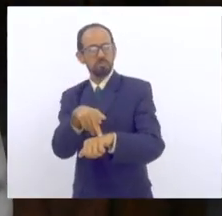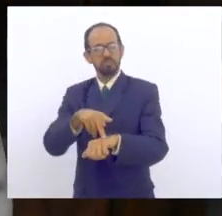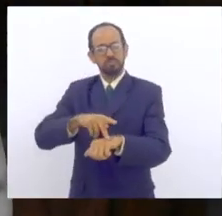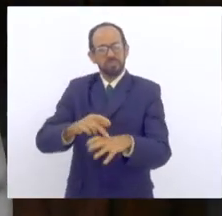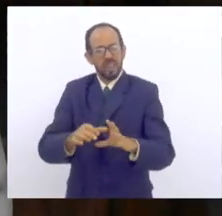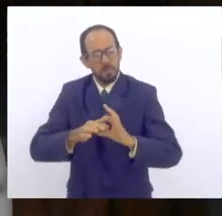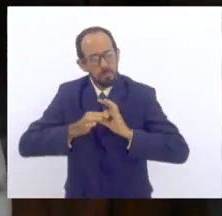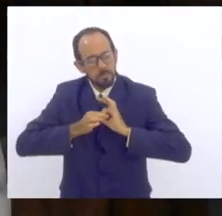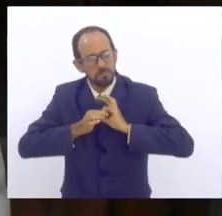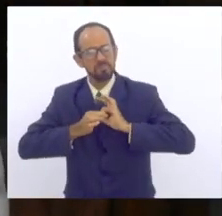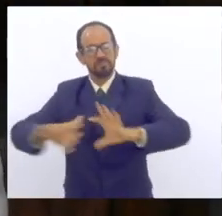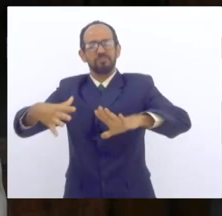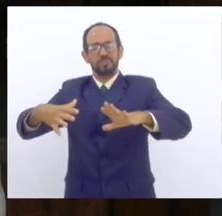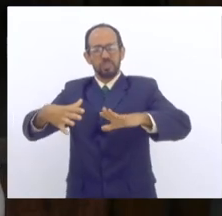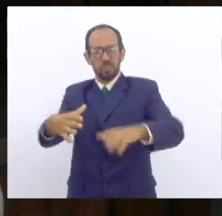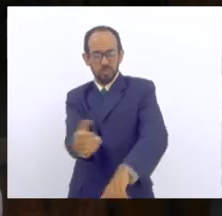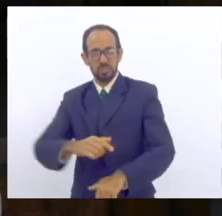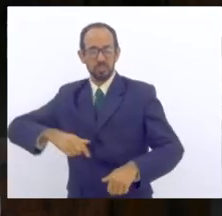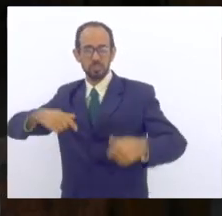a liberdade